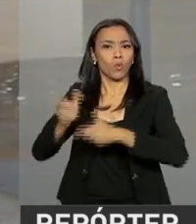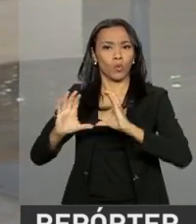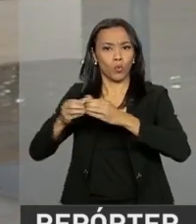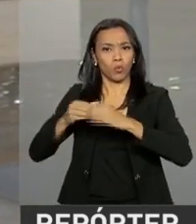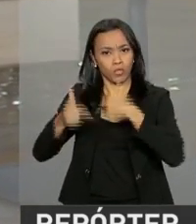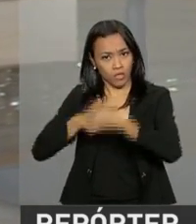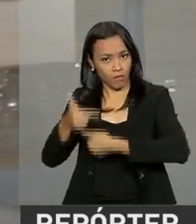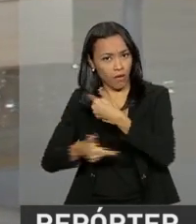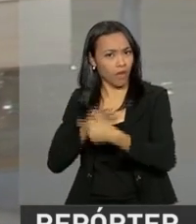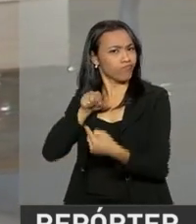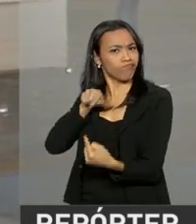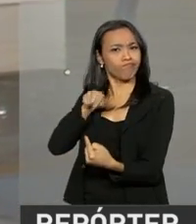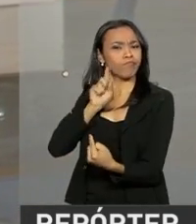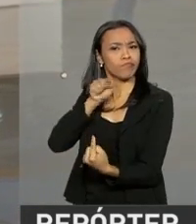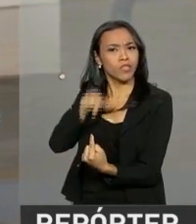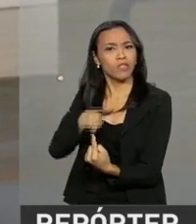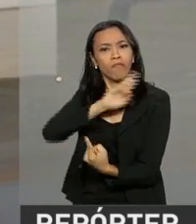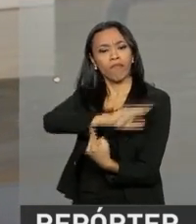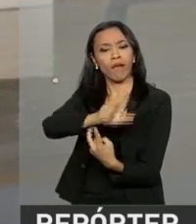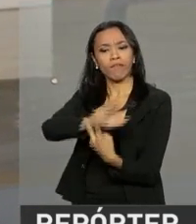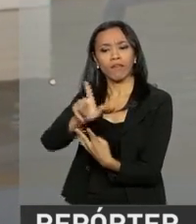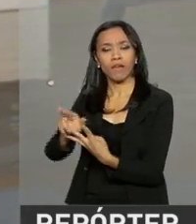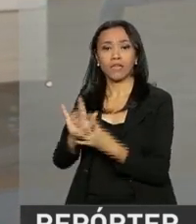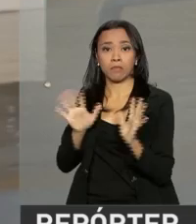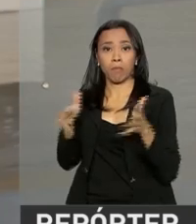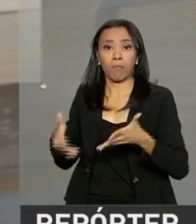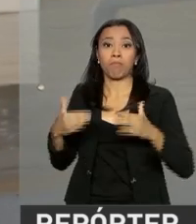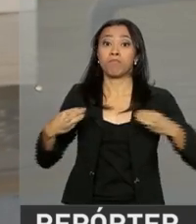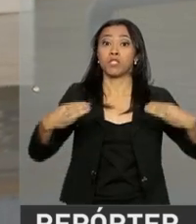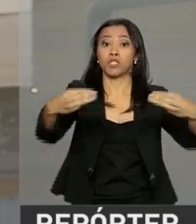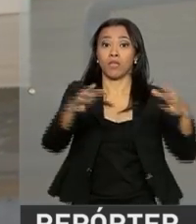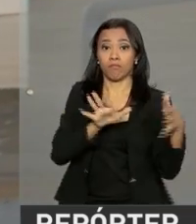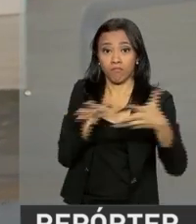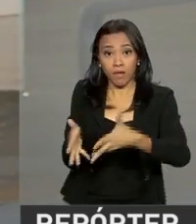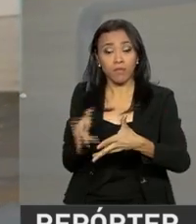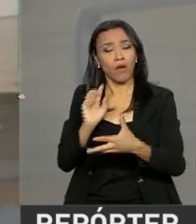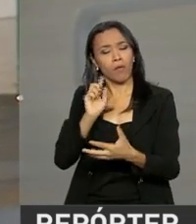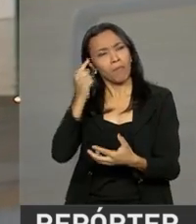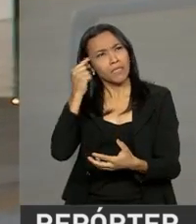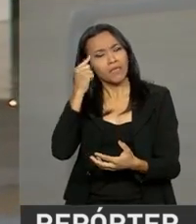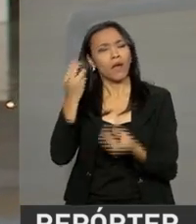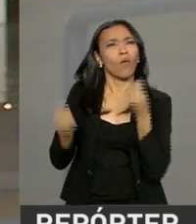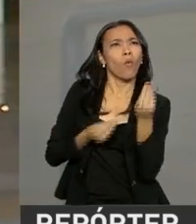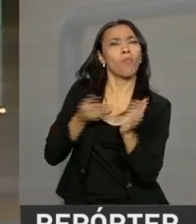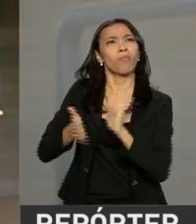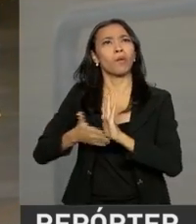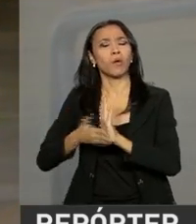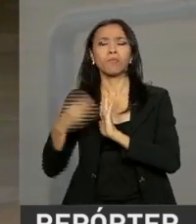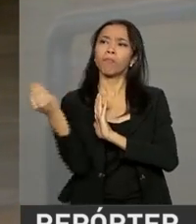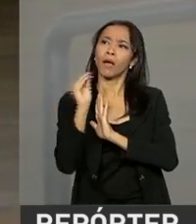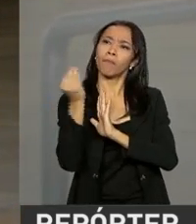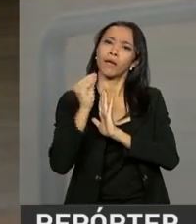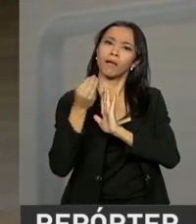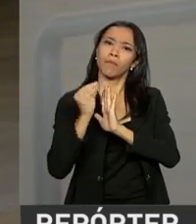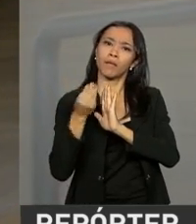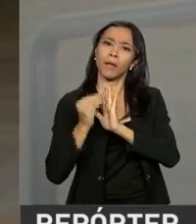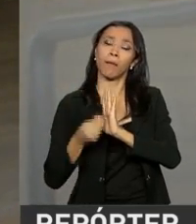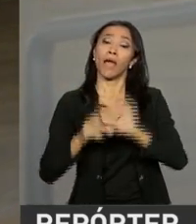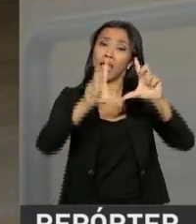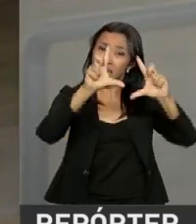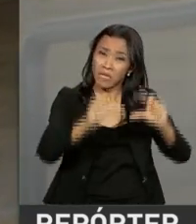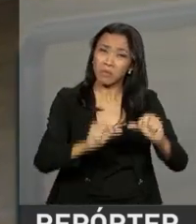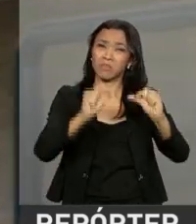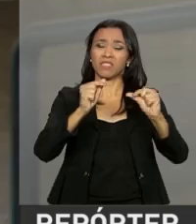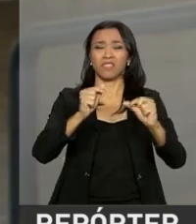com a participação aí de vários ministérios para pensar em medidas para desburocratizar várias esferas do